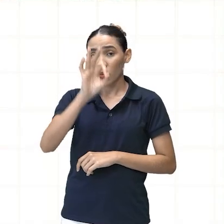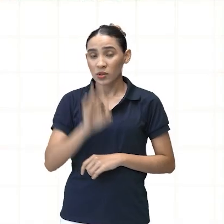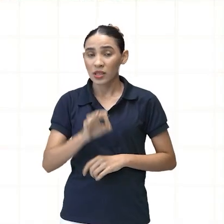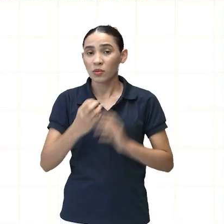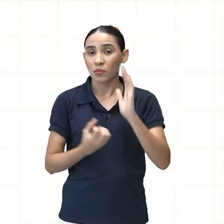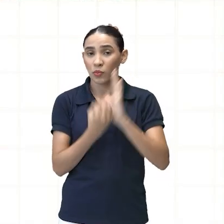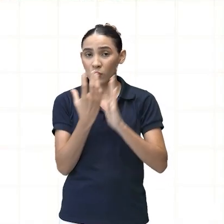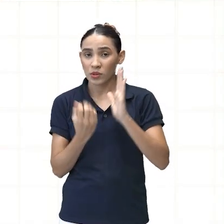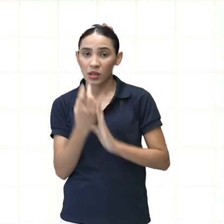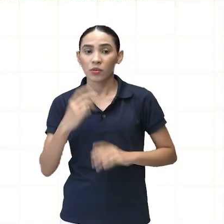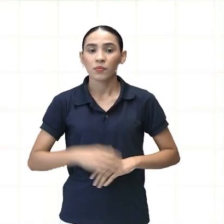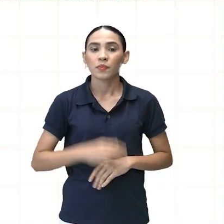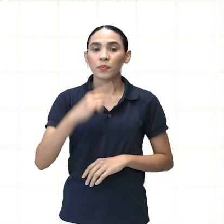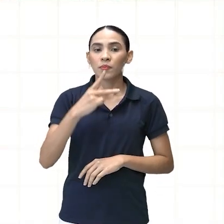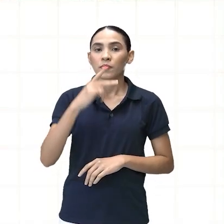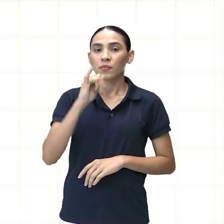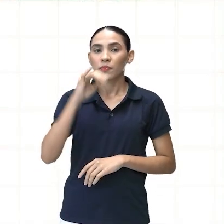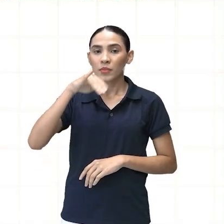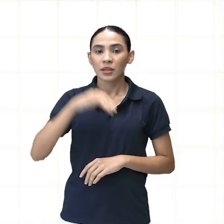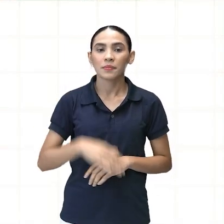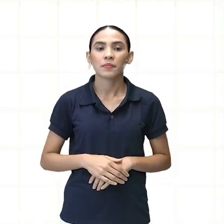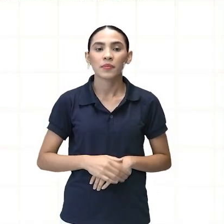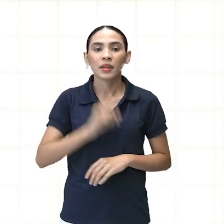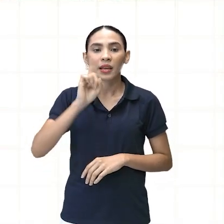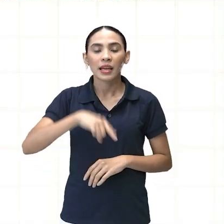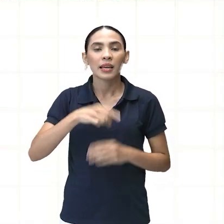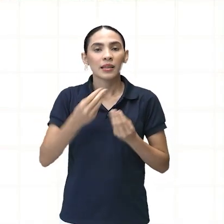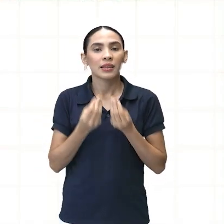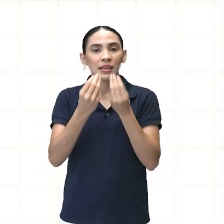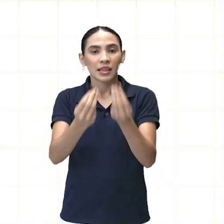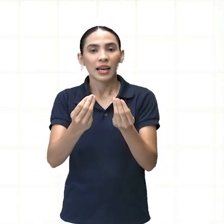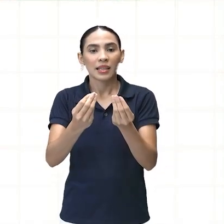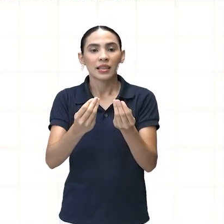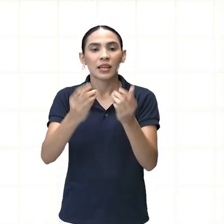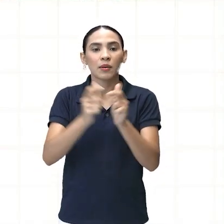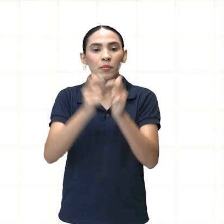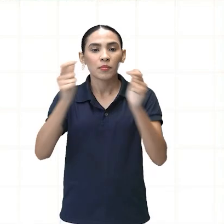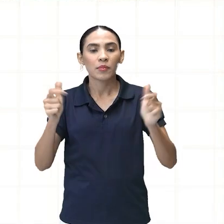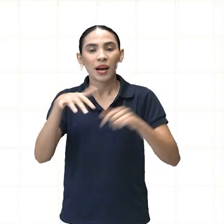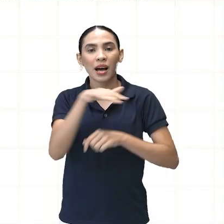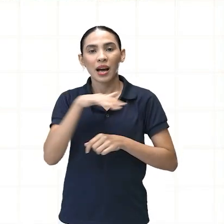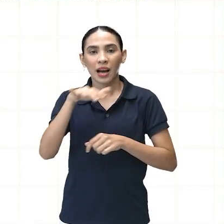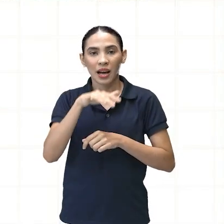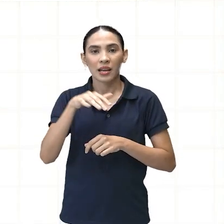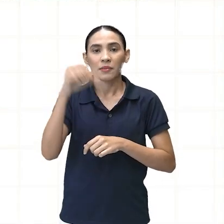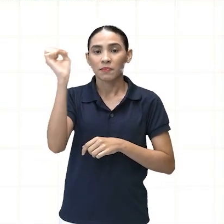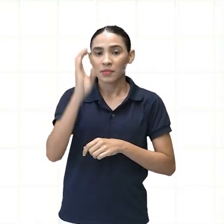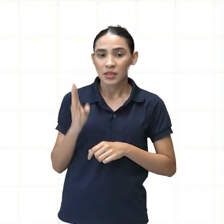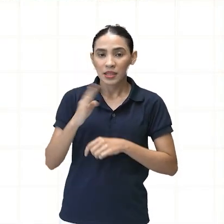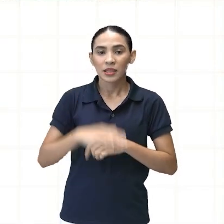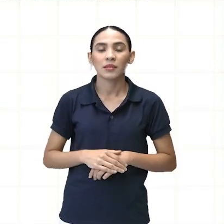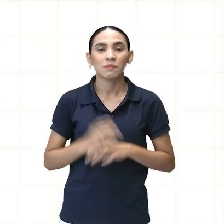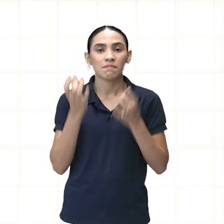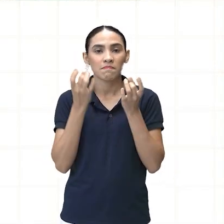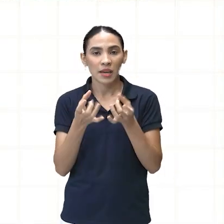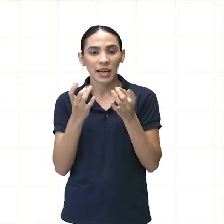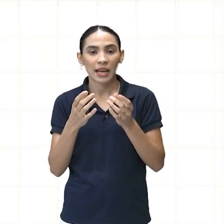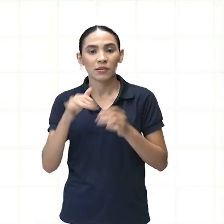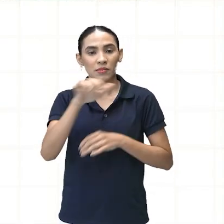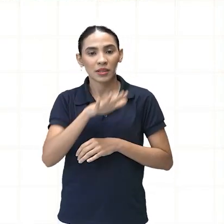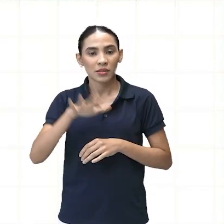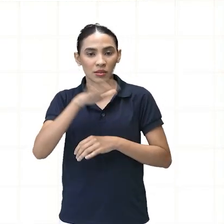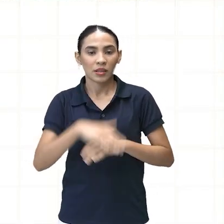da produção do Polo Industrial de Manaus é destinado a abastecer o mercado brasileiro, o mercado